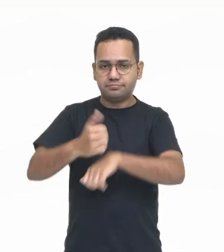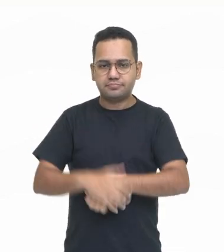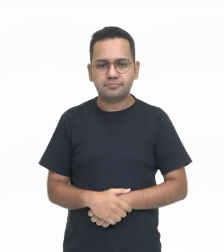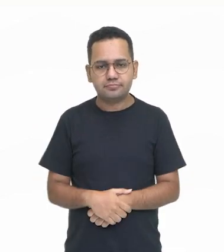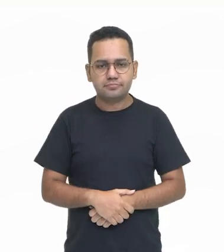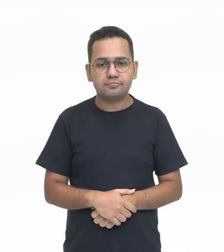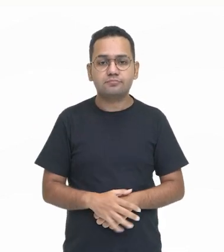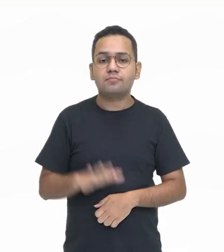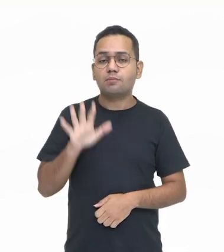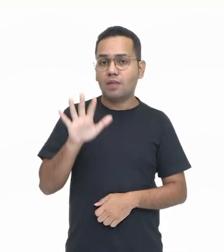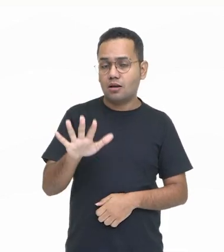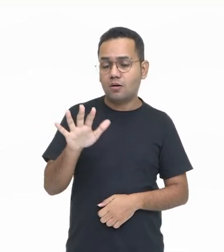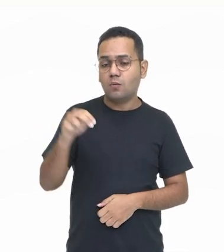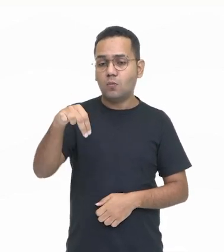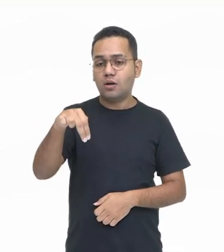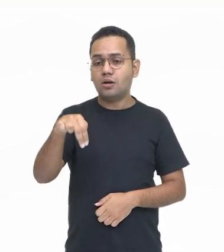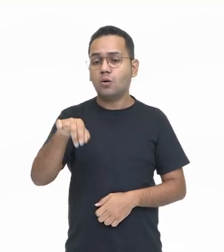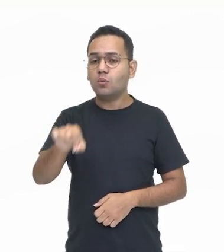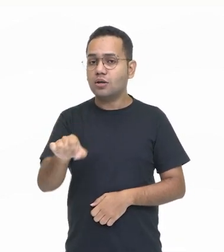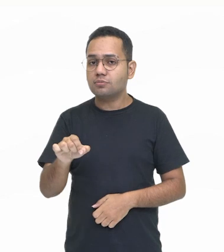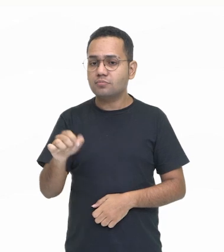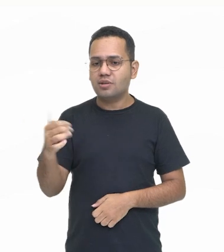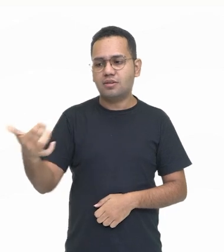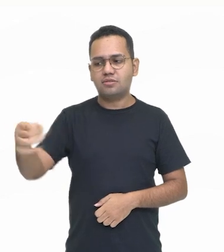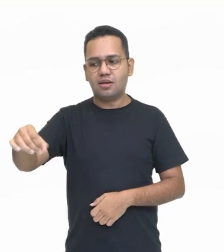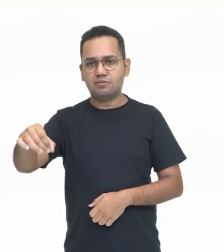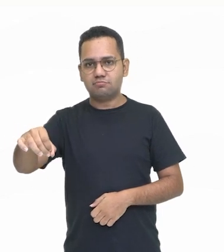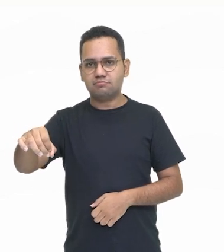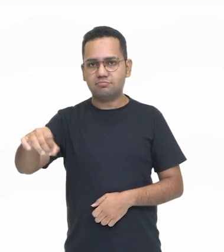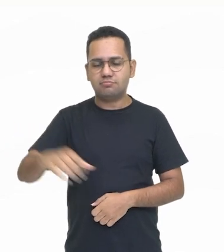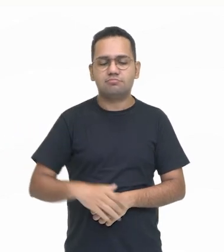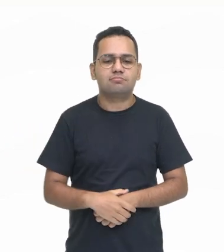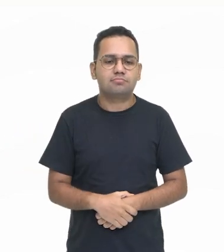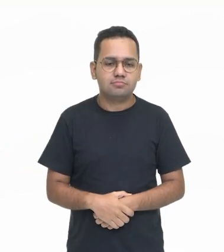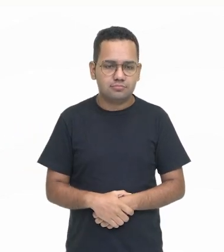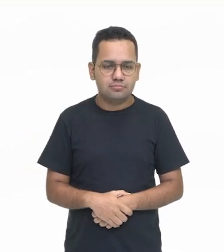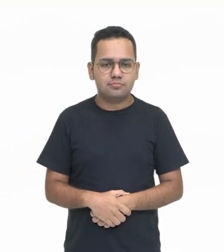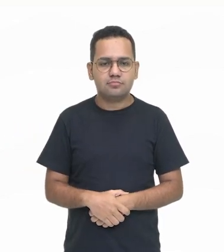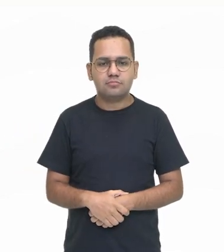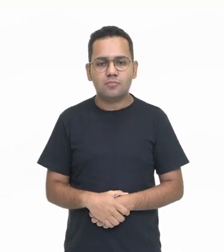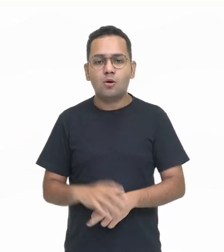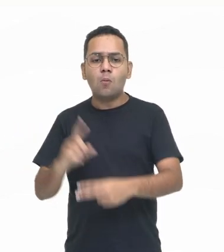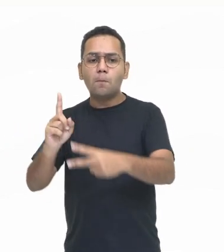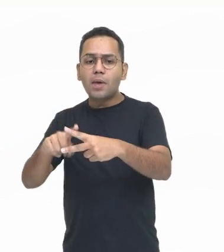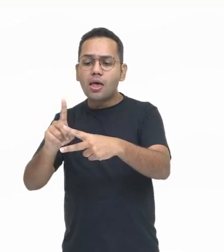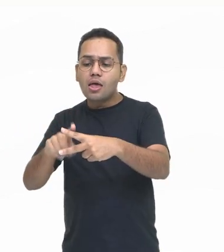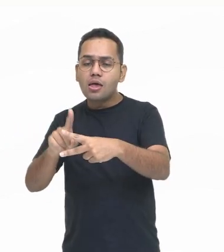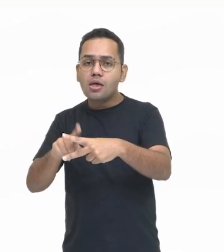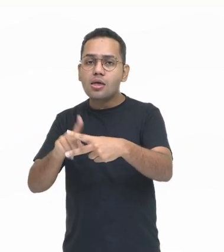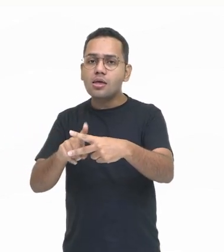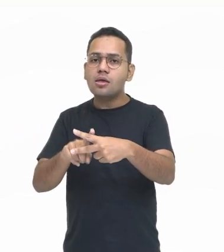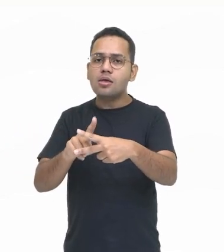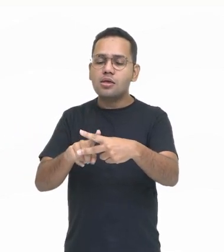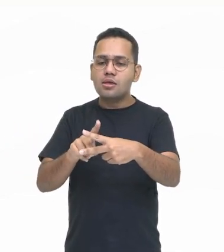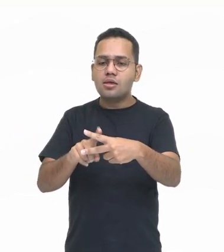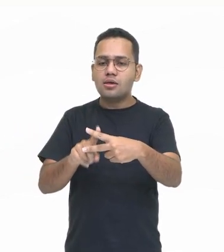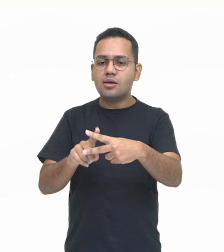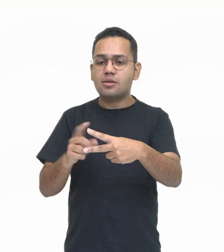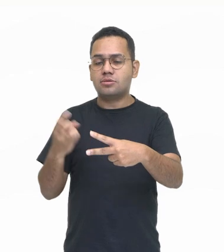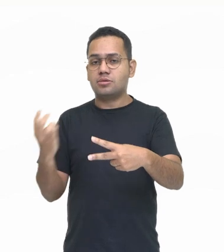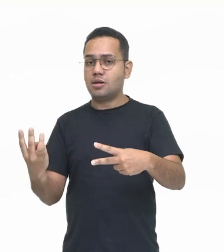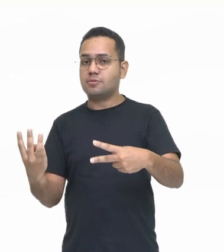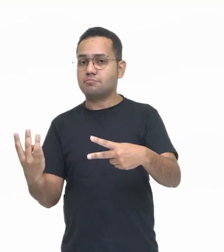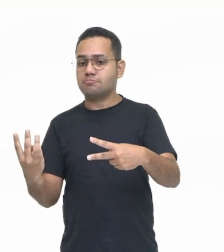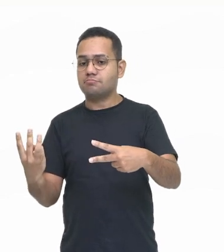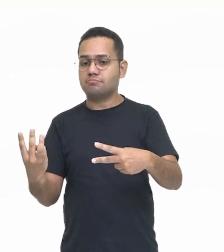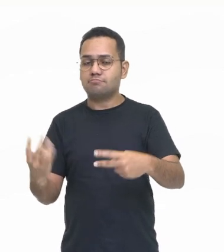ó, n é igual a 10, e a equipe vai ter que ter, ó, 3 amigos. Então, no nosso caso,